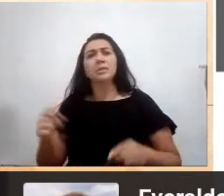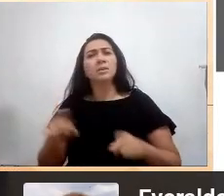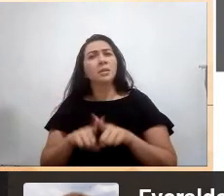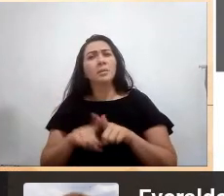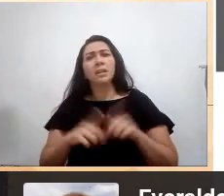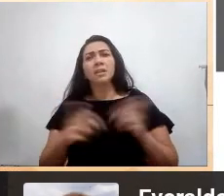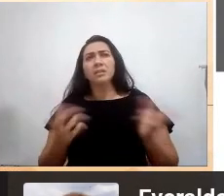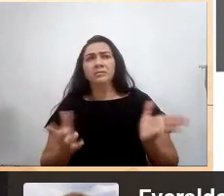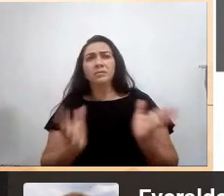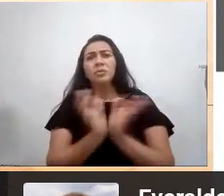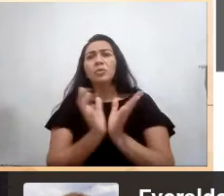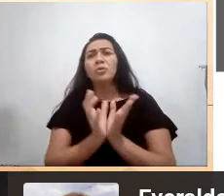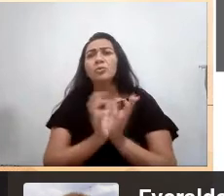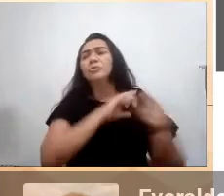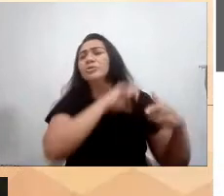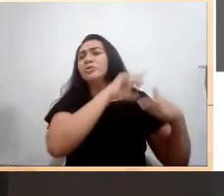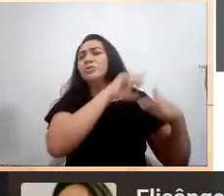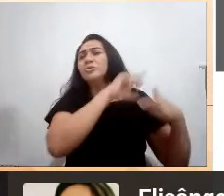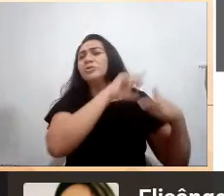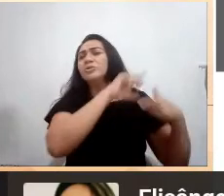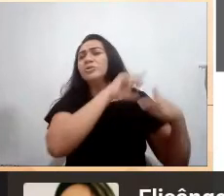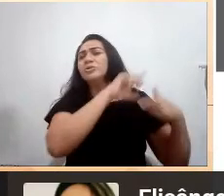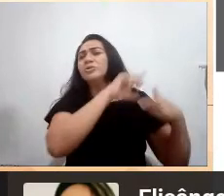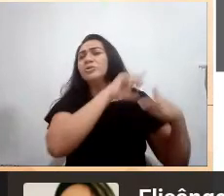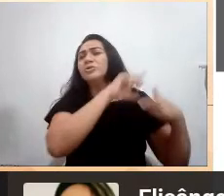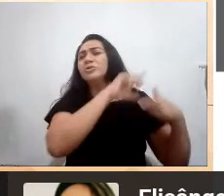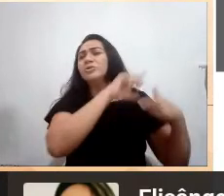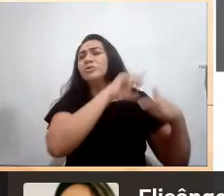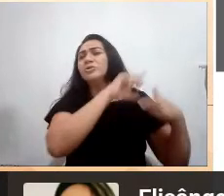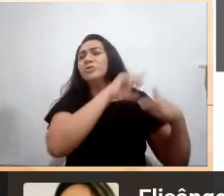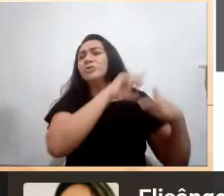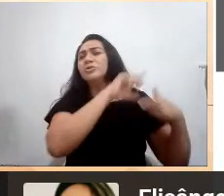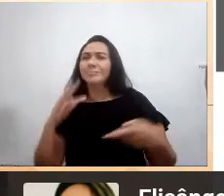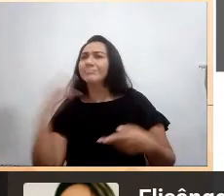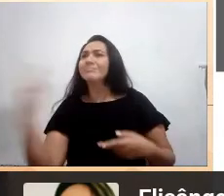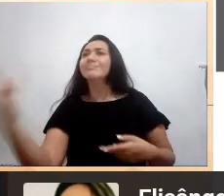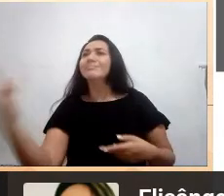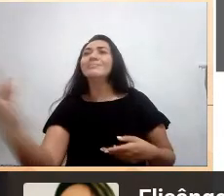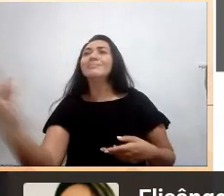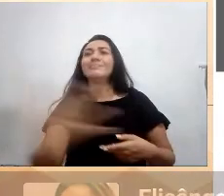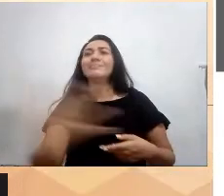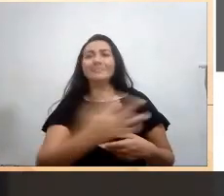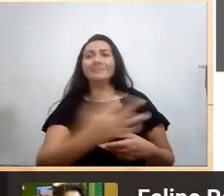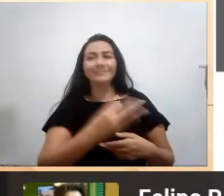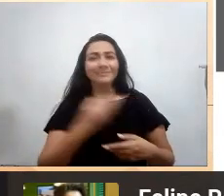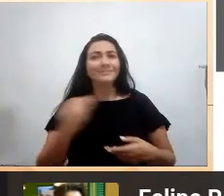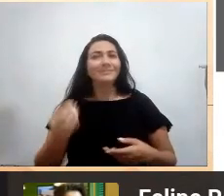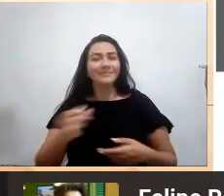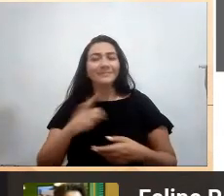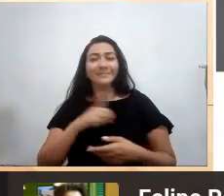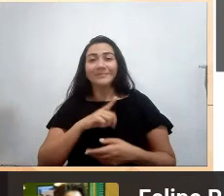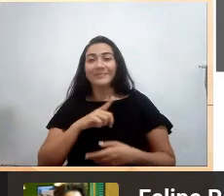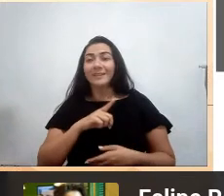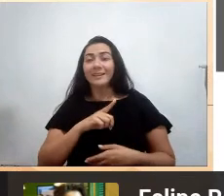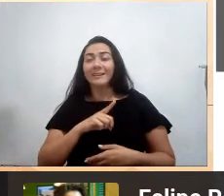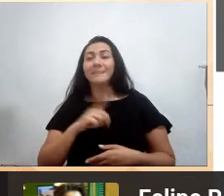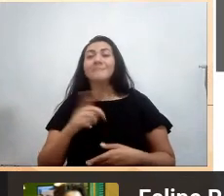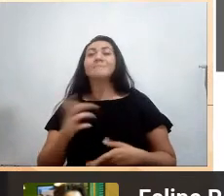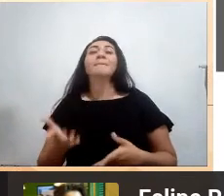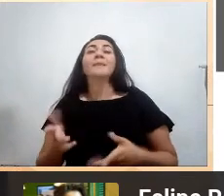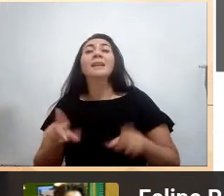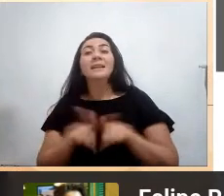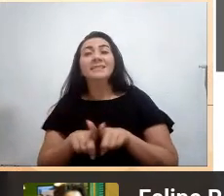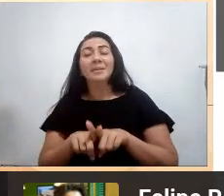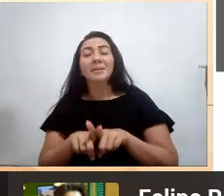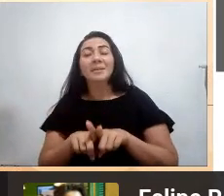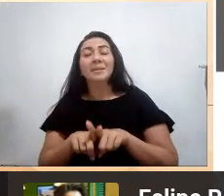documentação, são as unidades de informação no modo geral. Então, basicamente, eu faço existe todo um